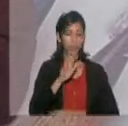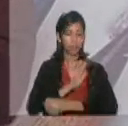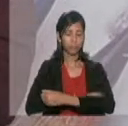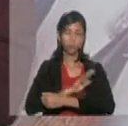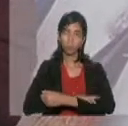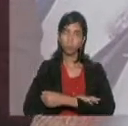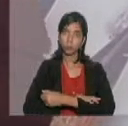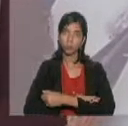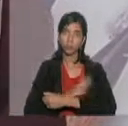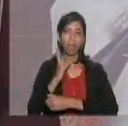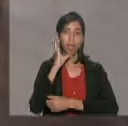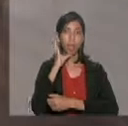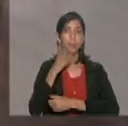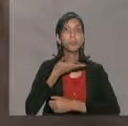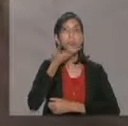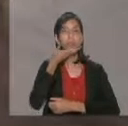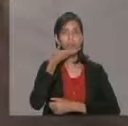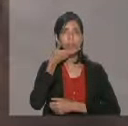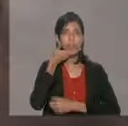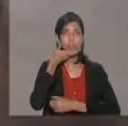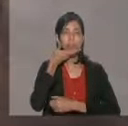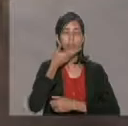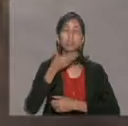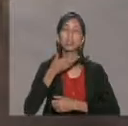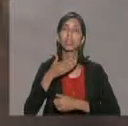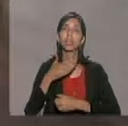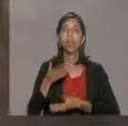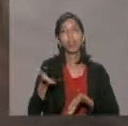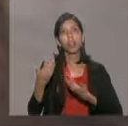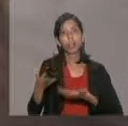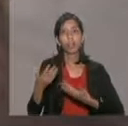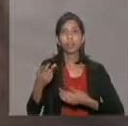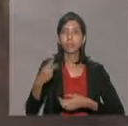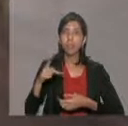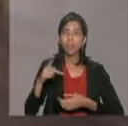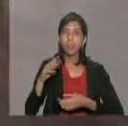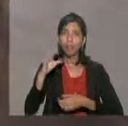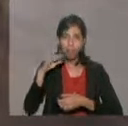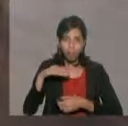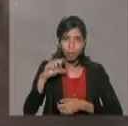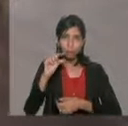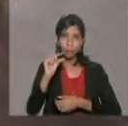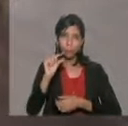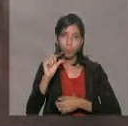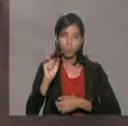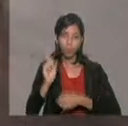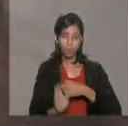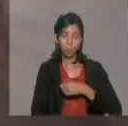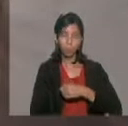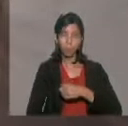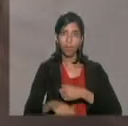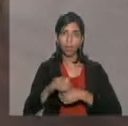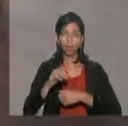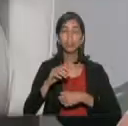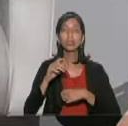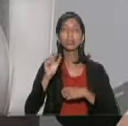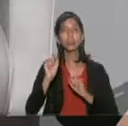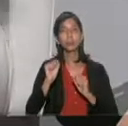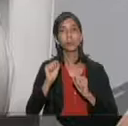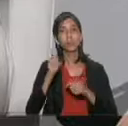crus a princípio, né? Então talos de aipo, cenoura ralada, por exemplo, mas ele também nem consegue segurar e levar